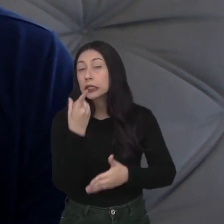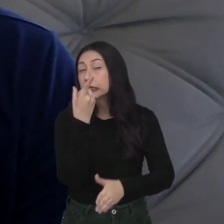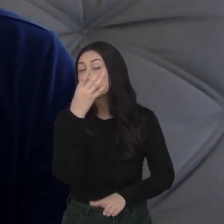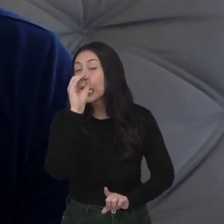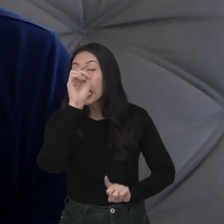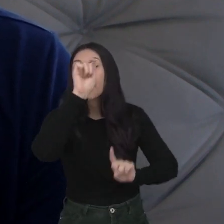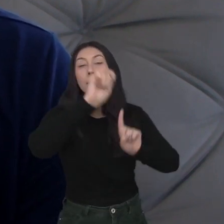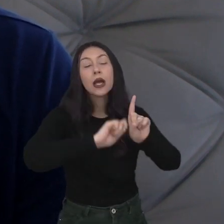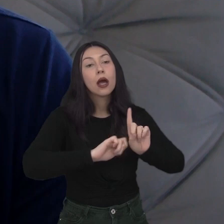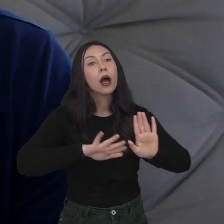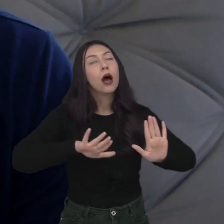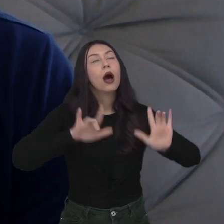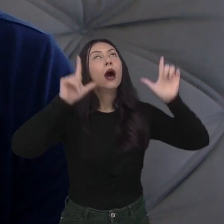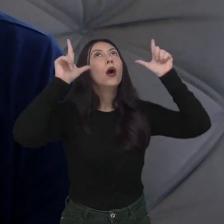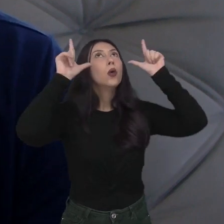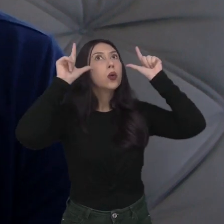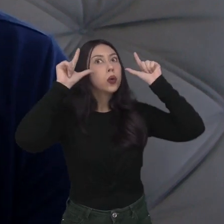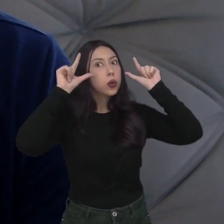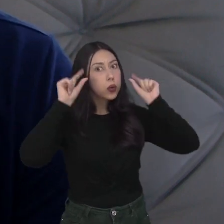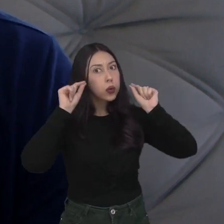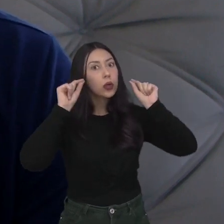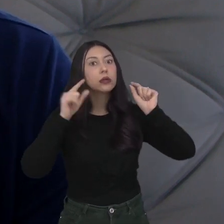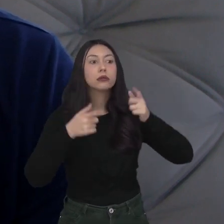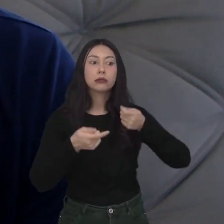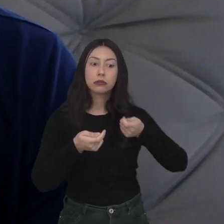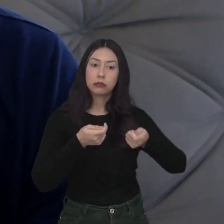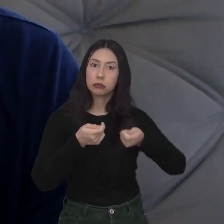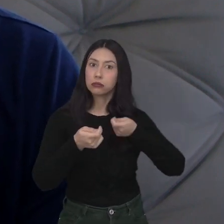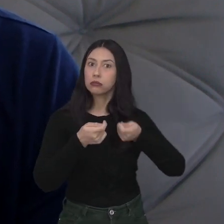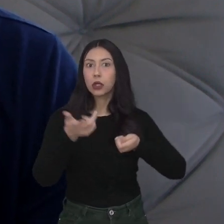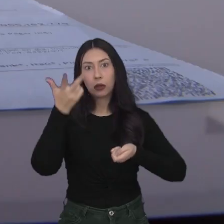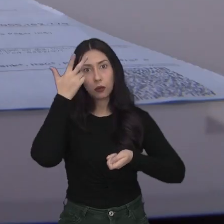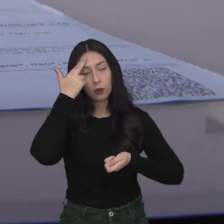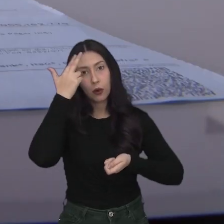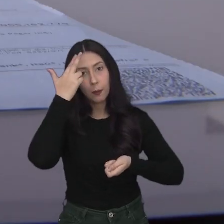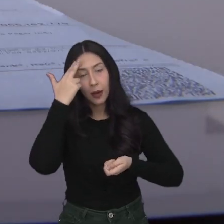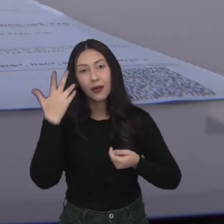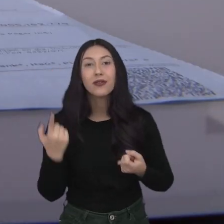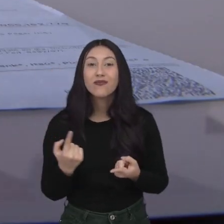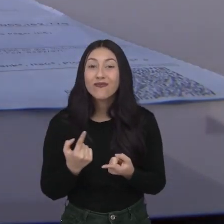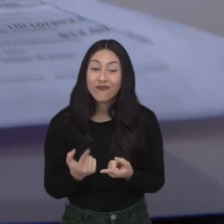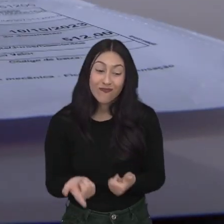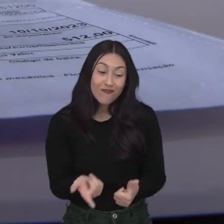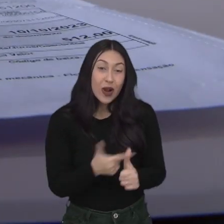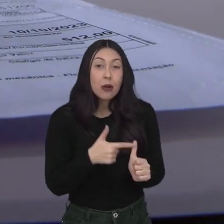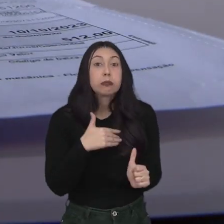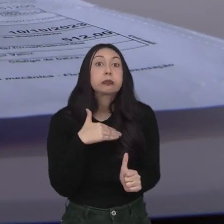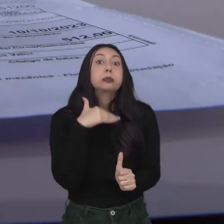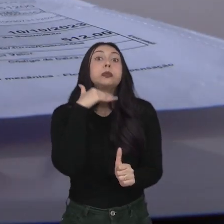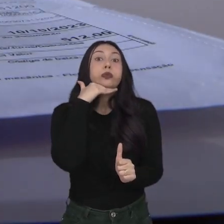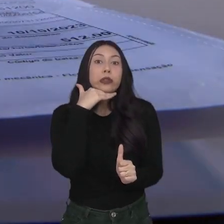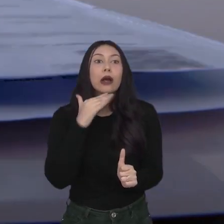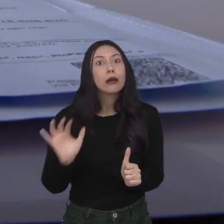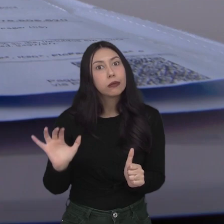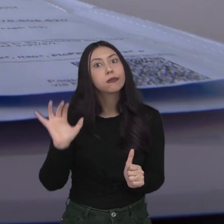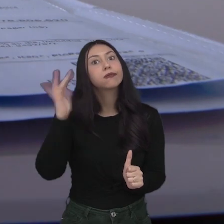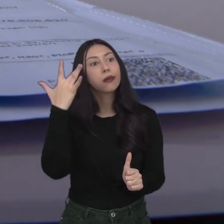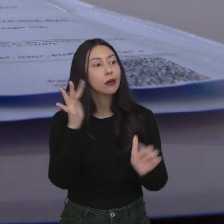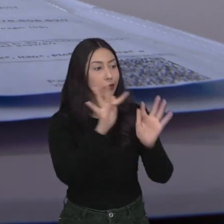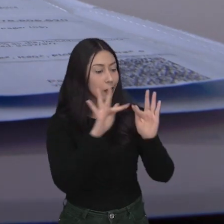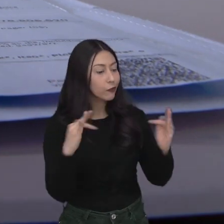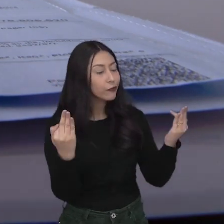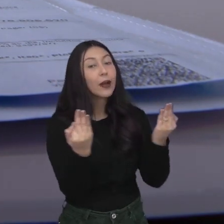10 meses a gente já conseguiu respirar e já conseguimos voltar à vida normal. Terminar o mês no vermelho tem sido uma realidade de